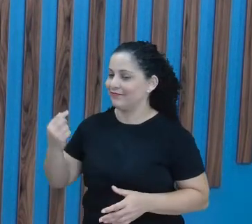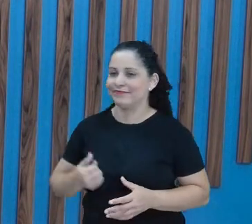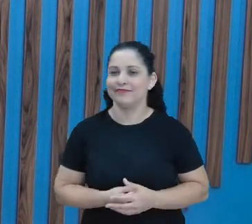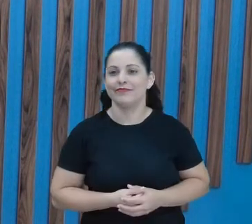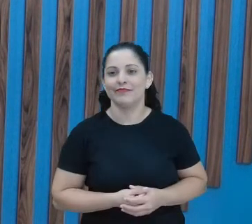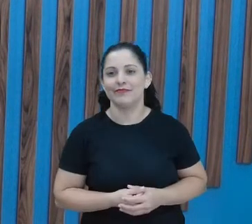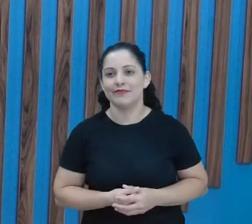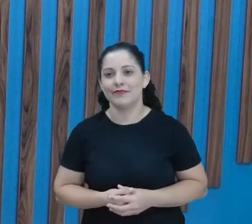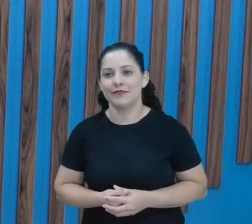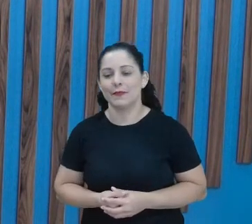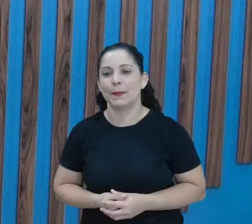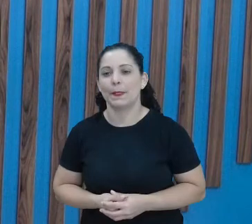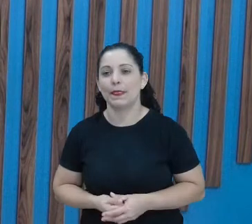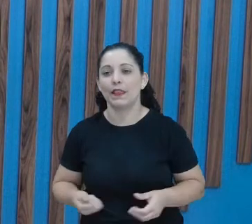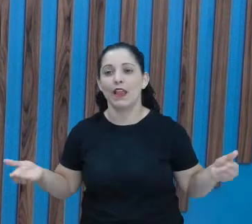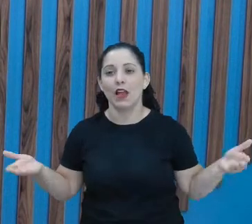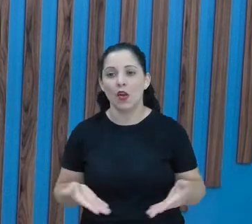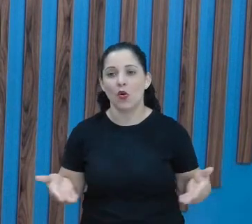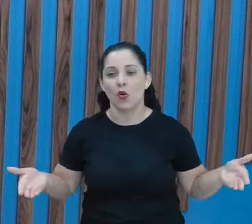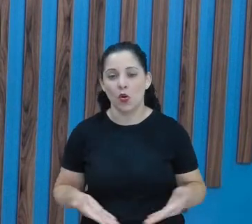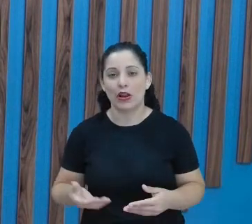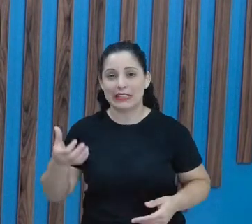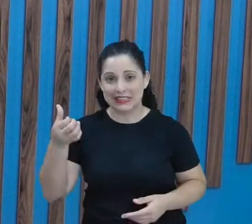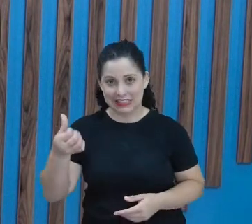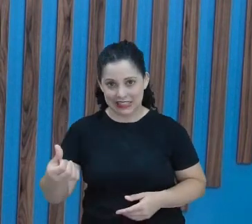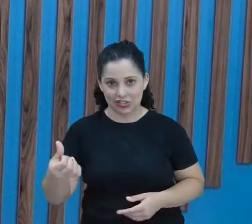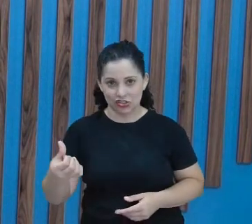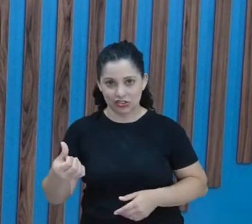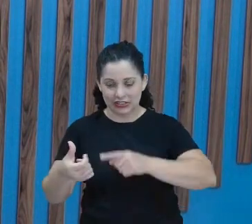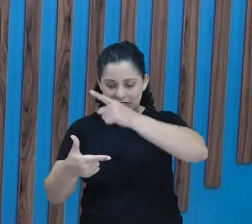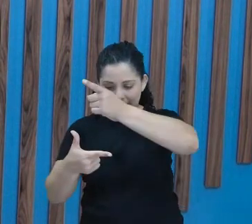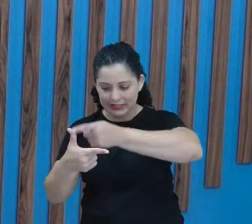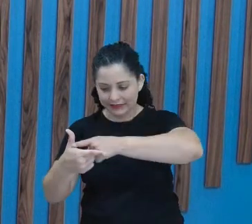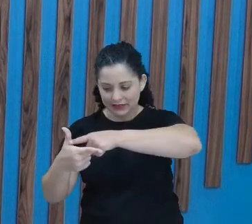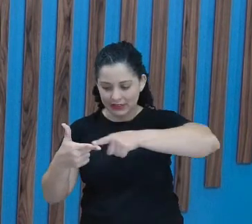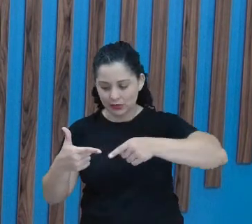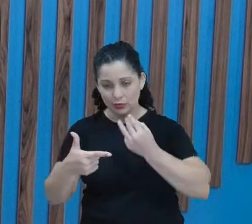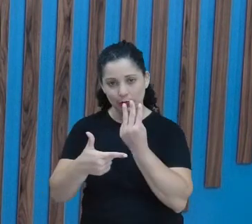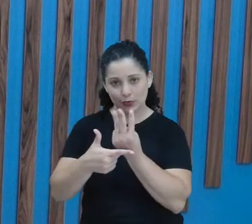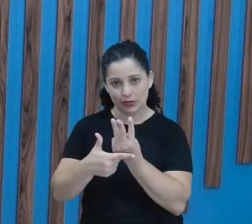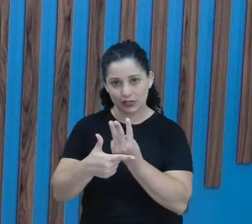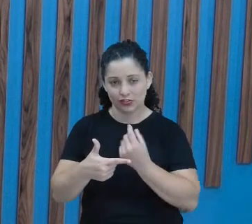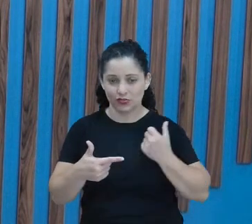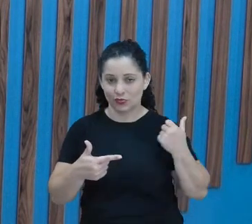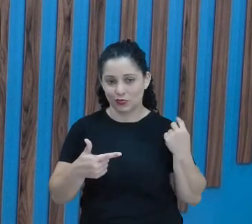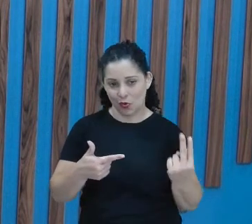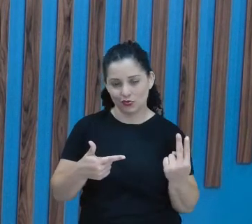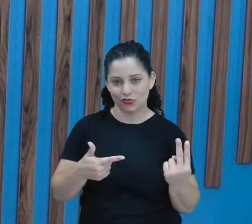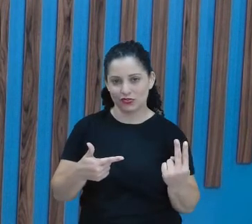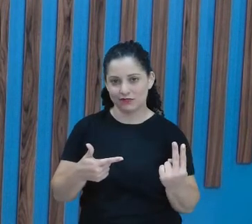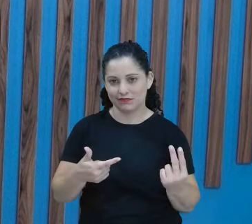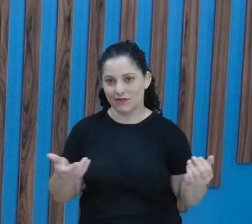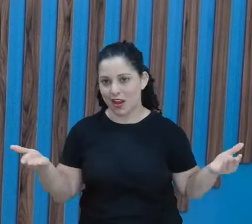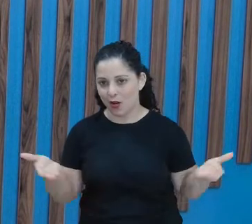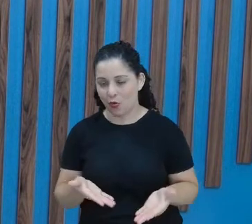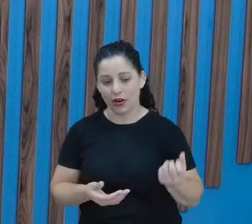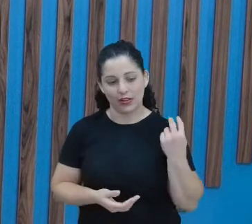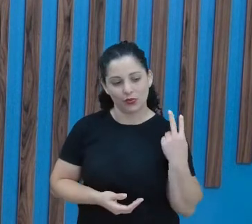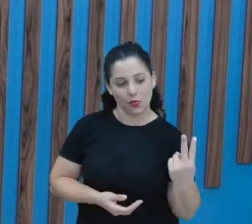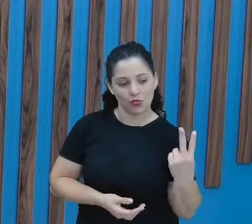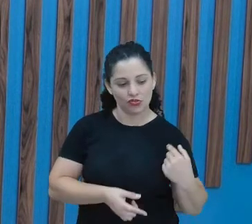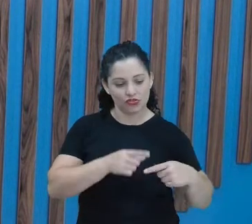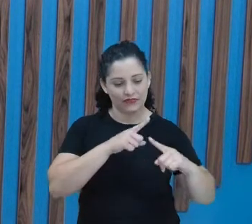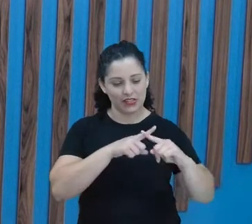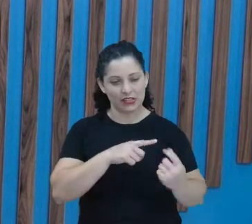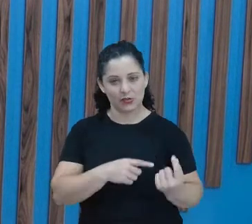o 6, eu vou dividir pelo de baixo. 6 dividido por 3 dá 2. E o 2 vezes 1,